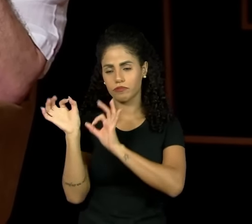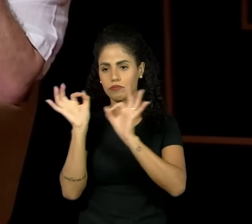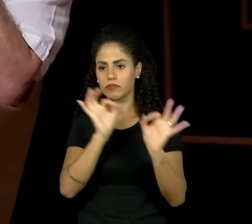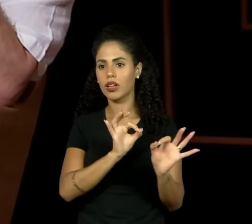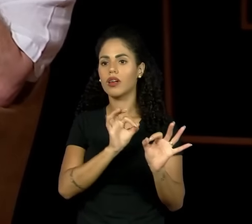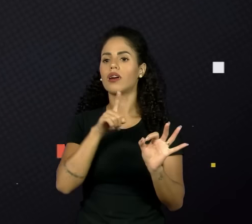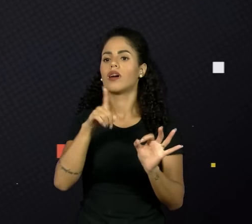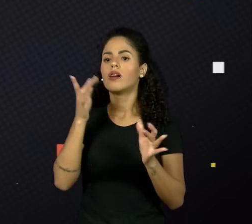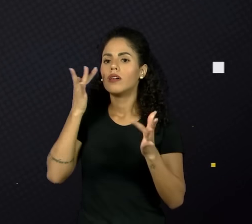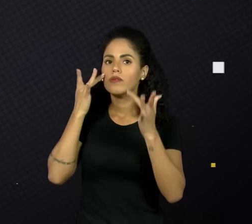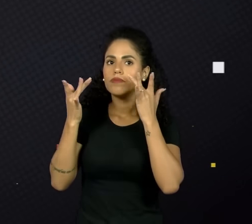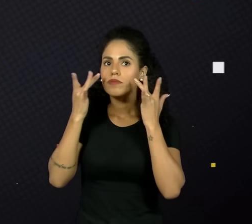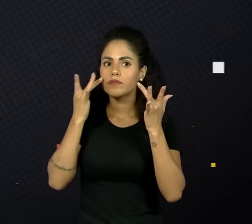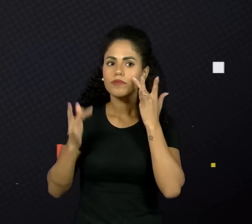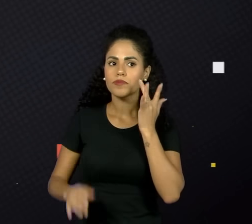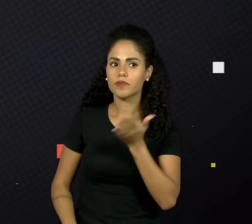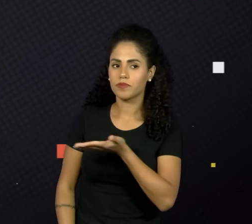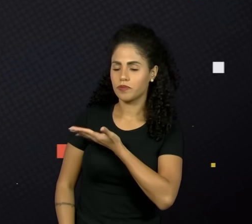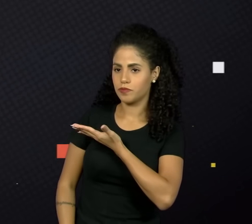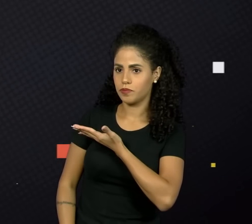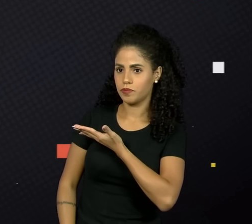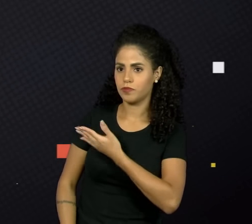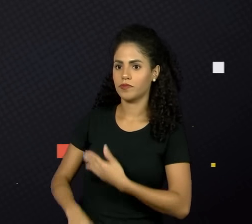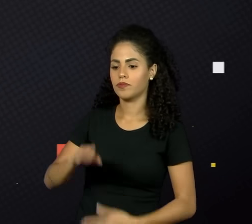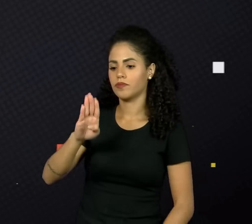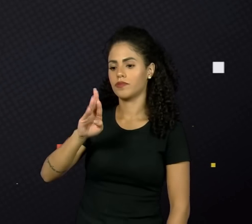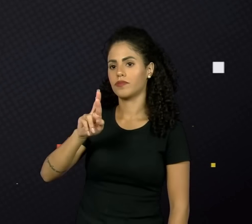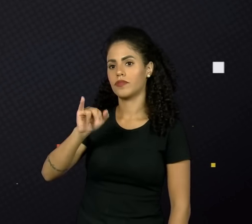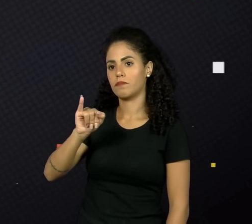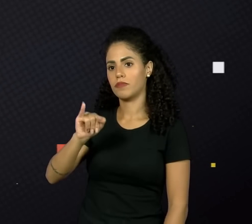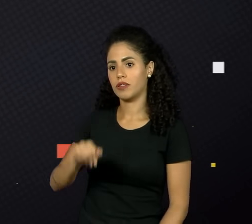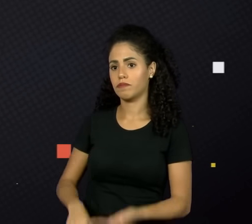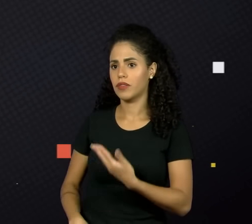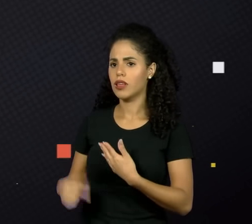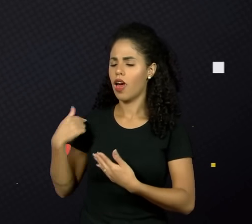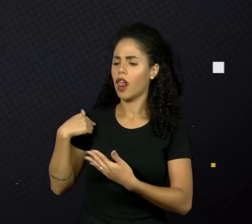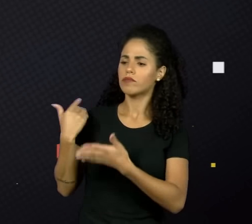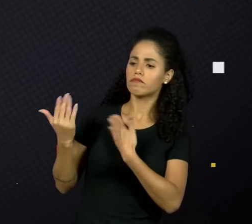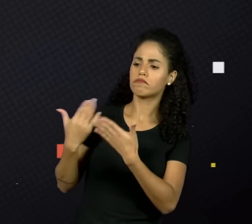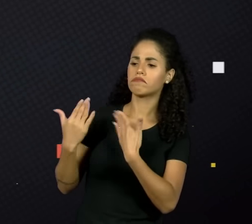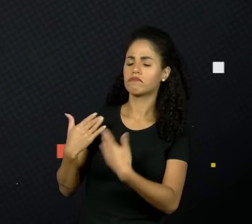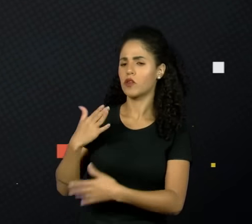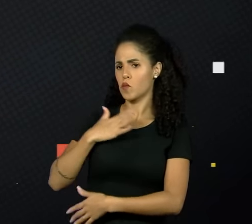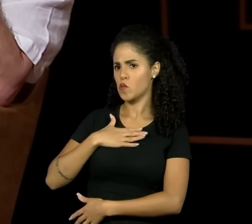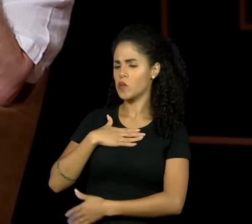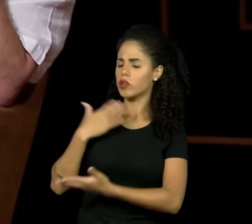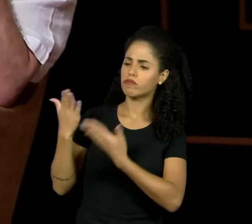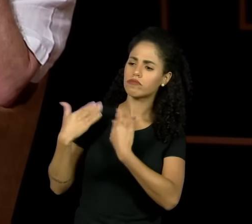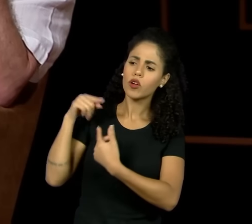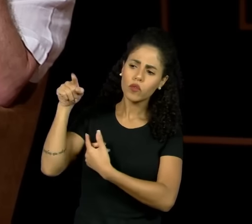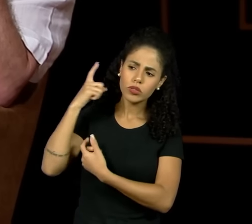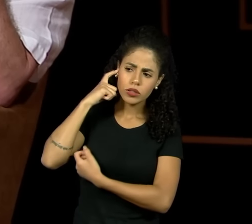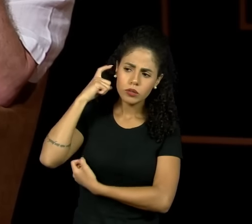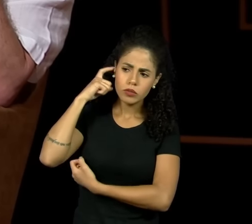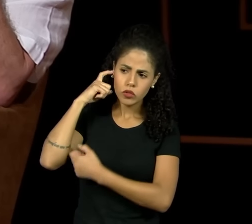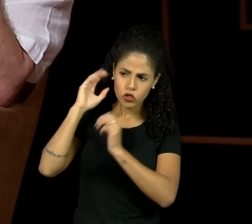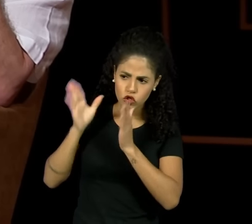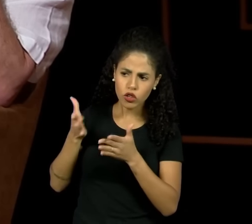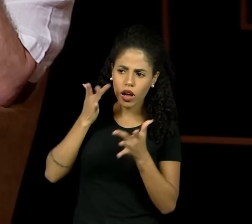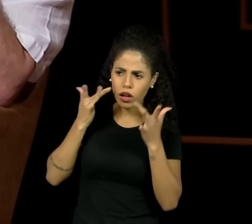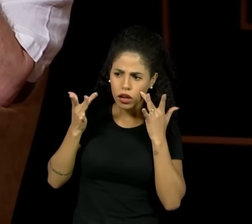fioca atuava Hum E ela conversou comigo ela falou Você já pensou em fazer